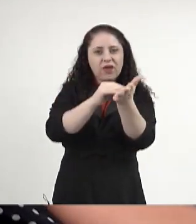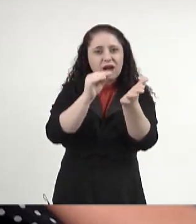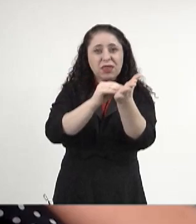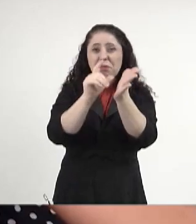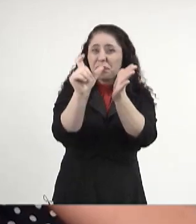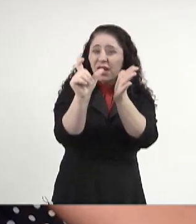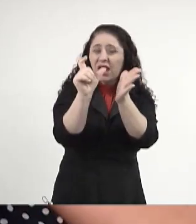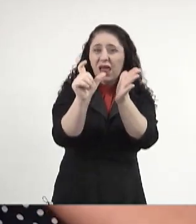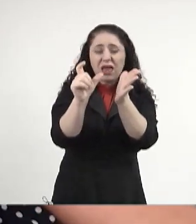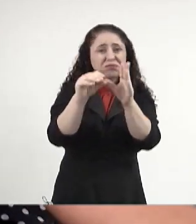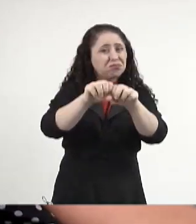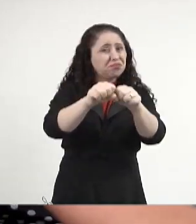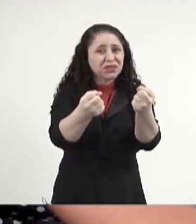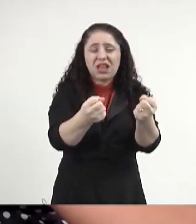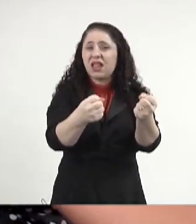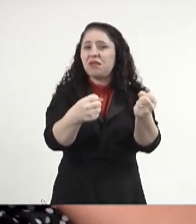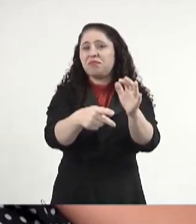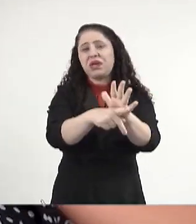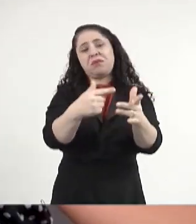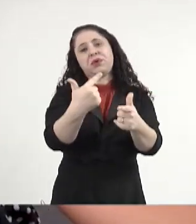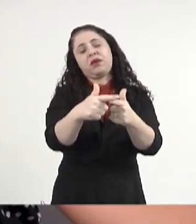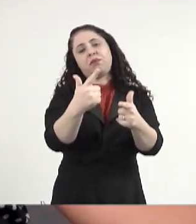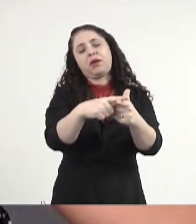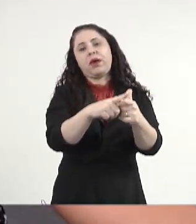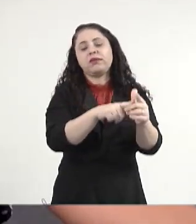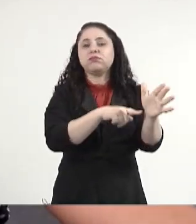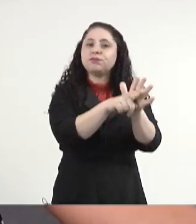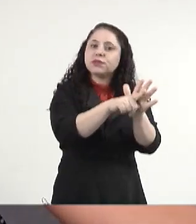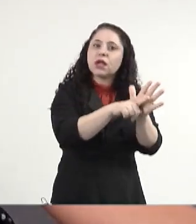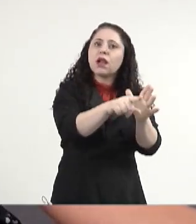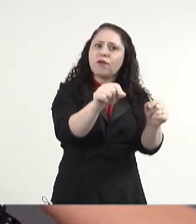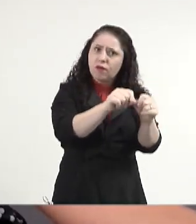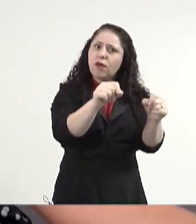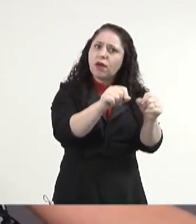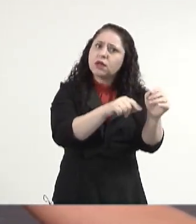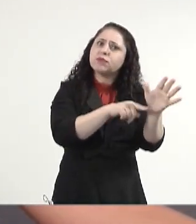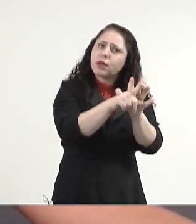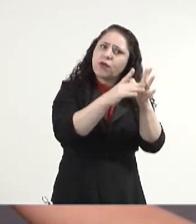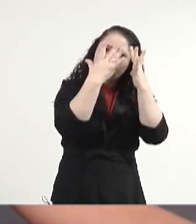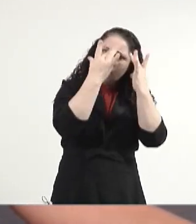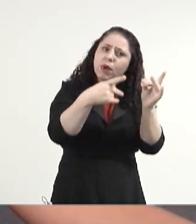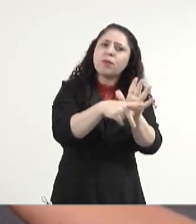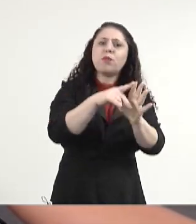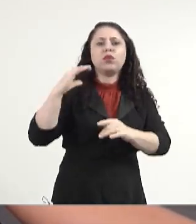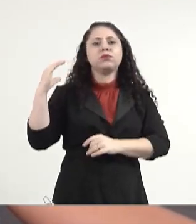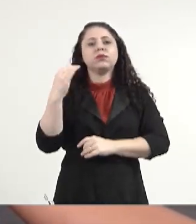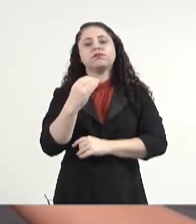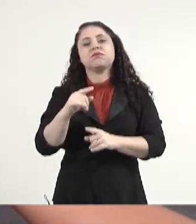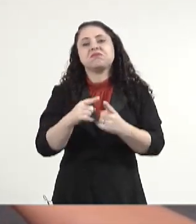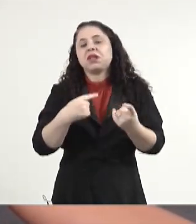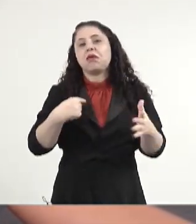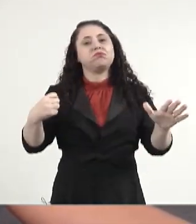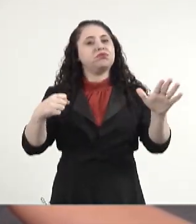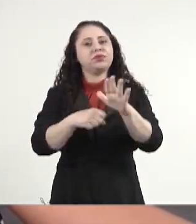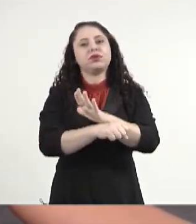uma catástrofe a nível de Brasil, onde os peritos papiloscopistas, embora realizem perícia oficial de natureza criminal, não estavam inseridos no rol de